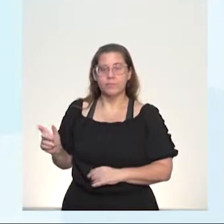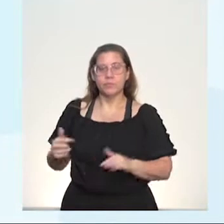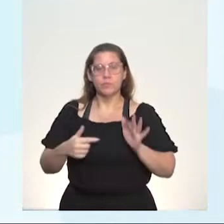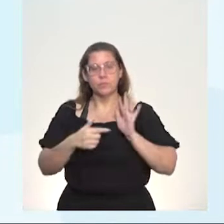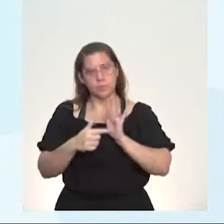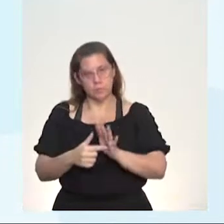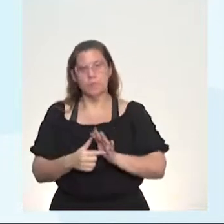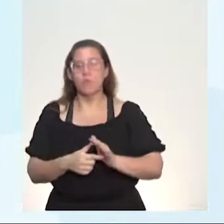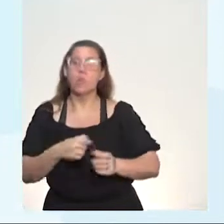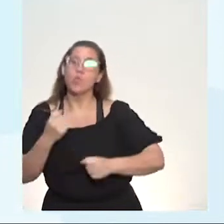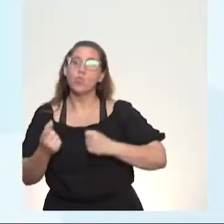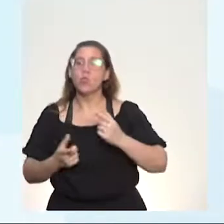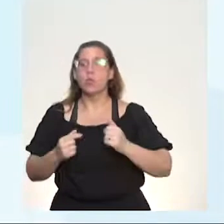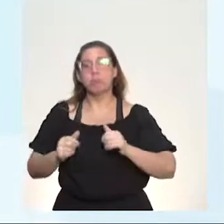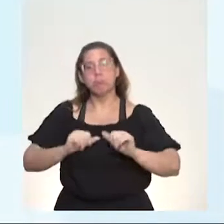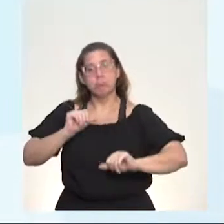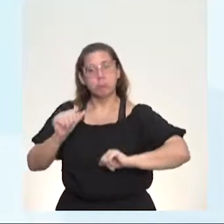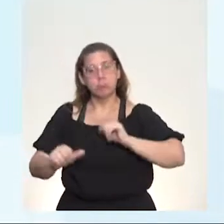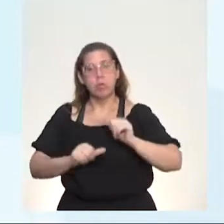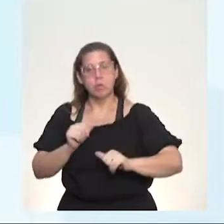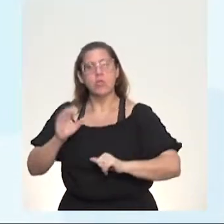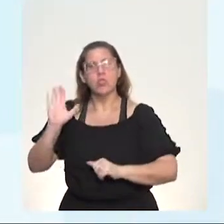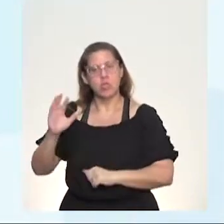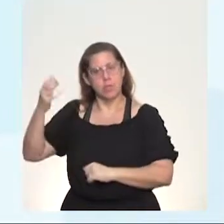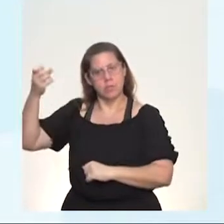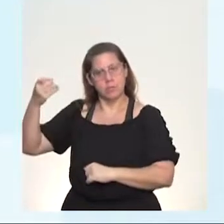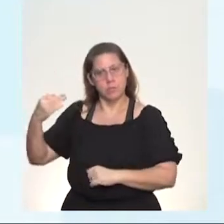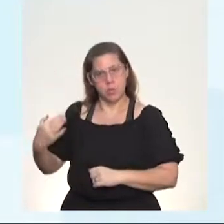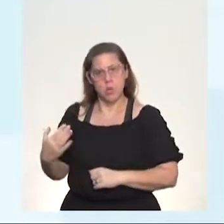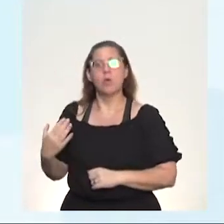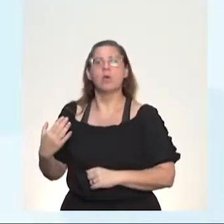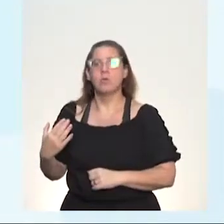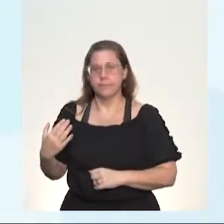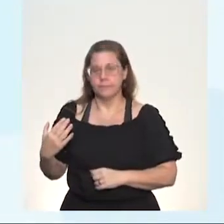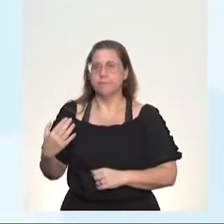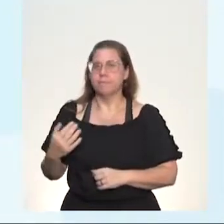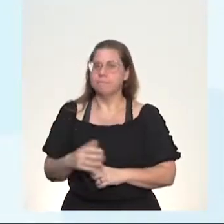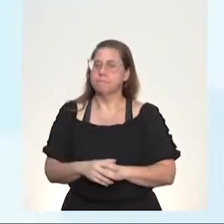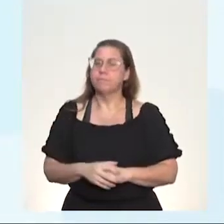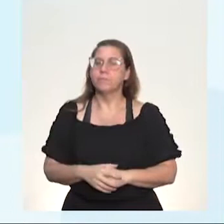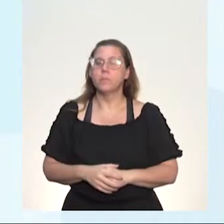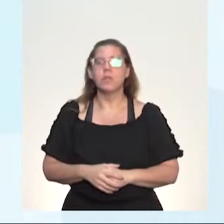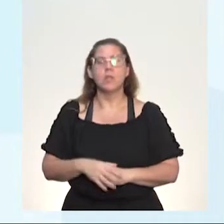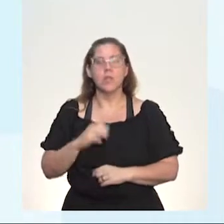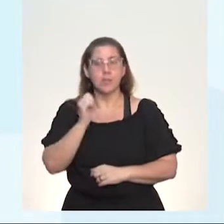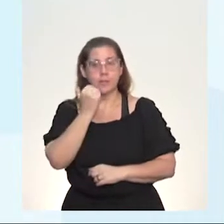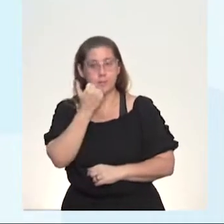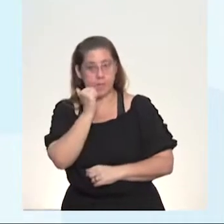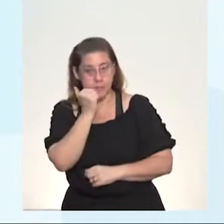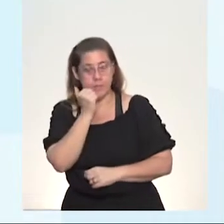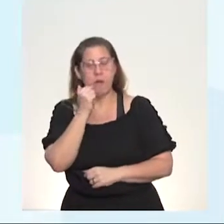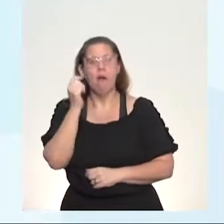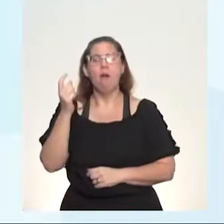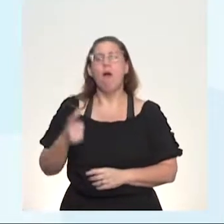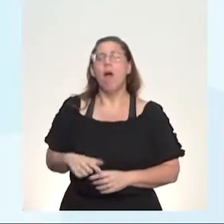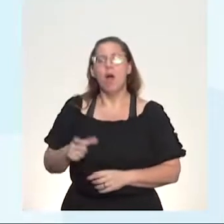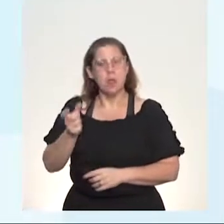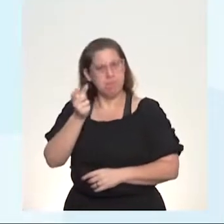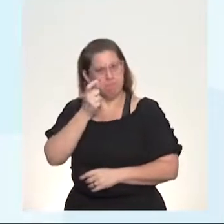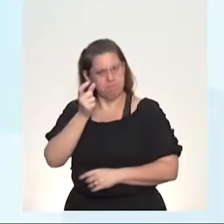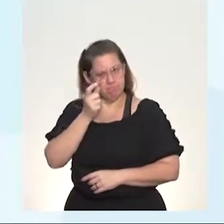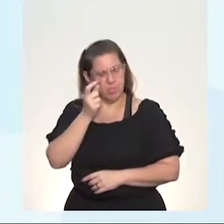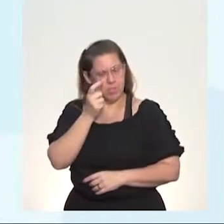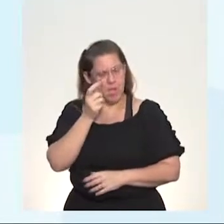causalidades aleatórias, que foi o que a Mafê acabou de dizer, é mistificador da ciência. Interessante, pessoal da